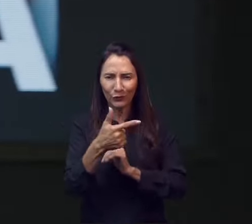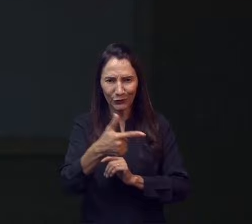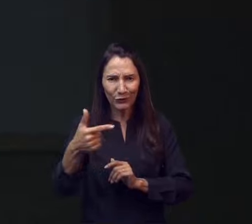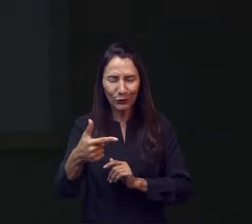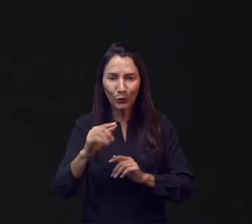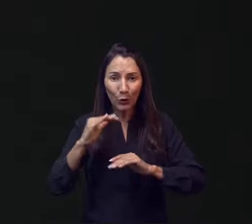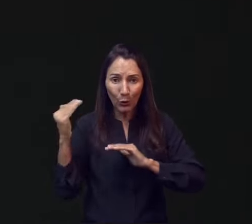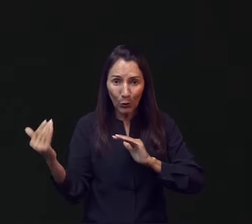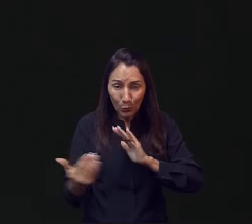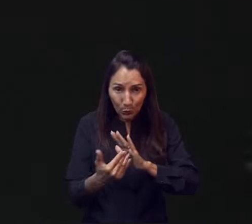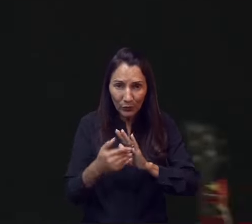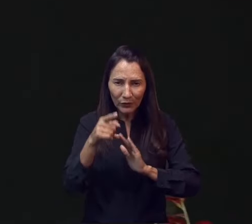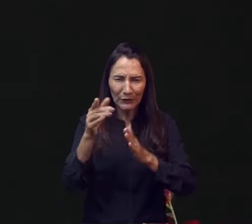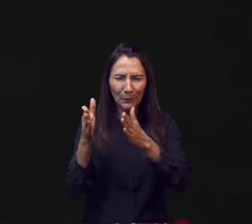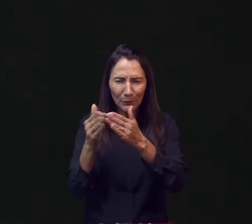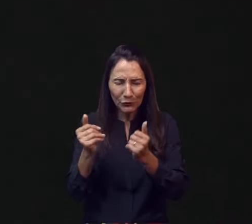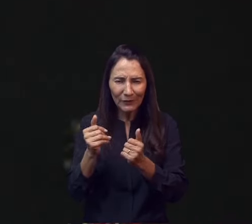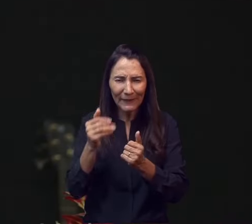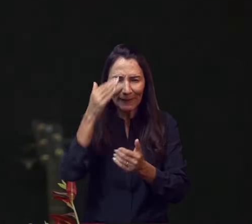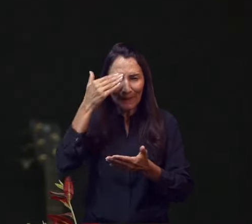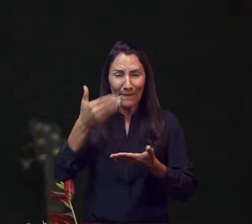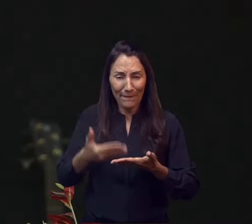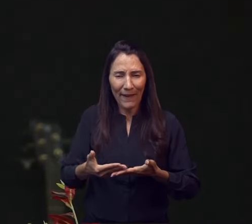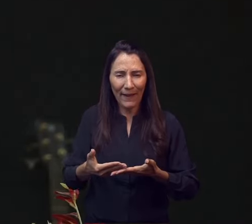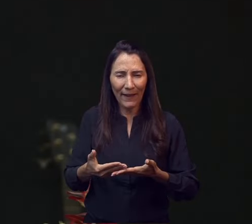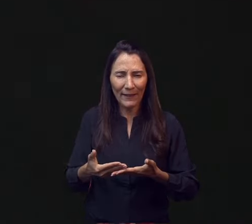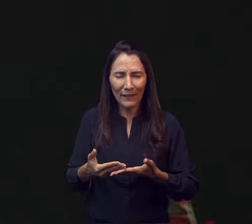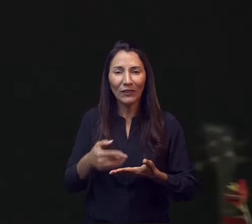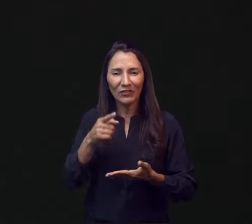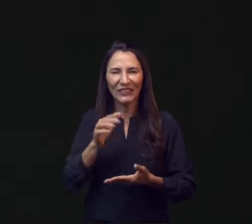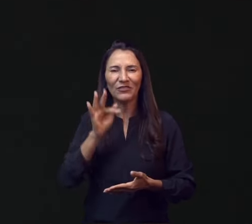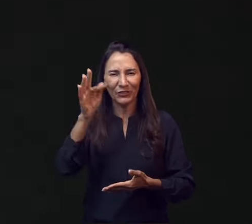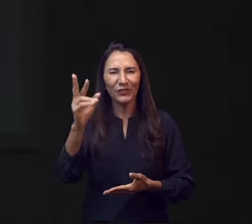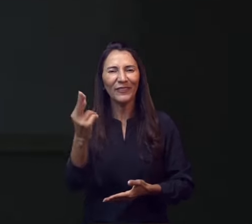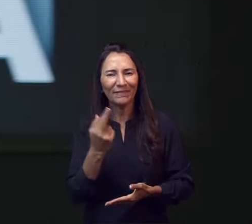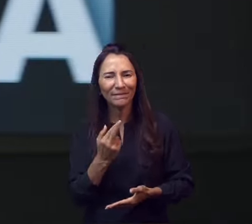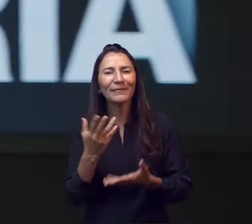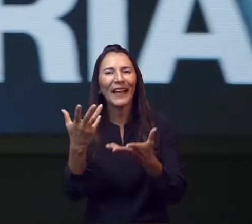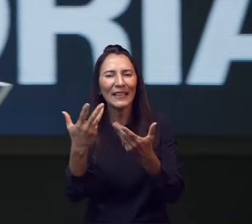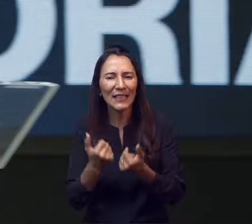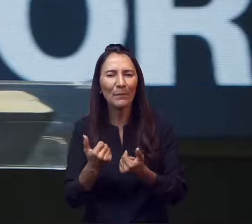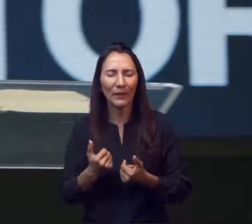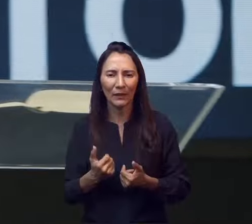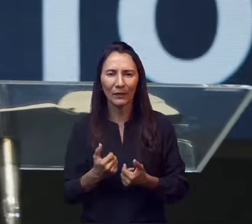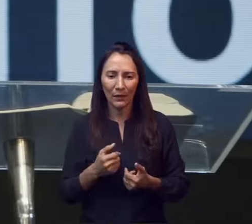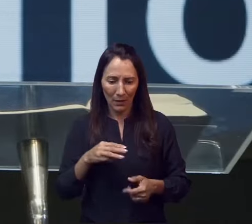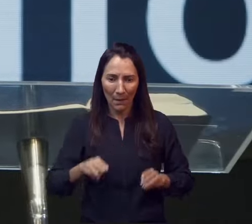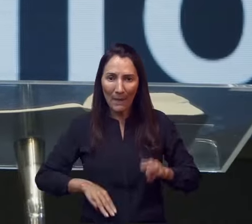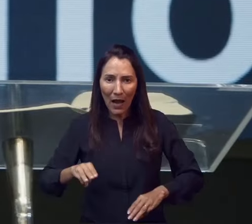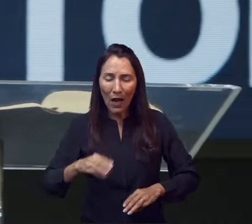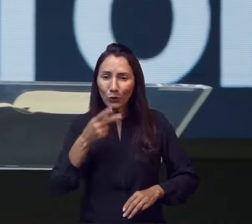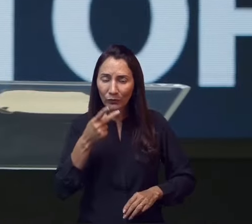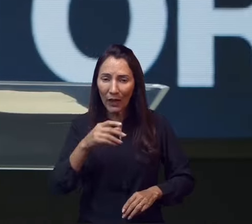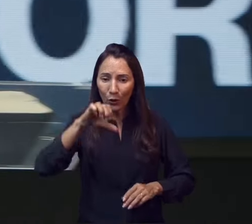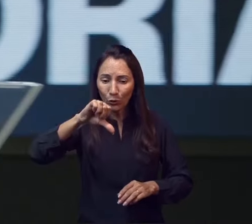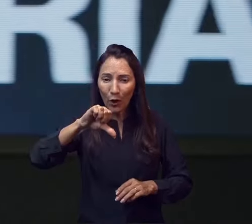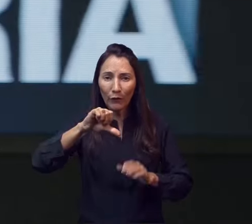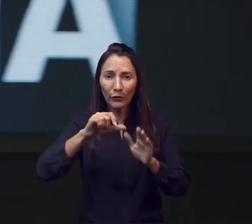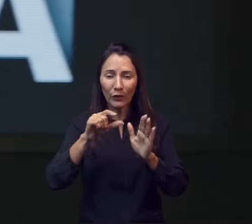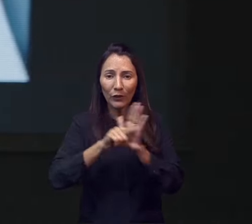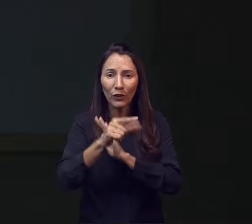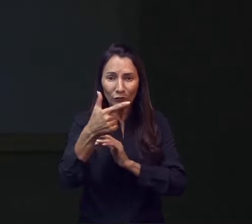pedirdes Crendo na oração recebereis Marcos 9:23 se tu crê tudo é possível que crê E